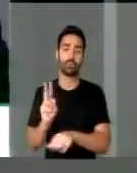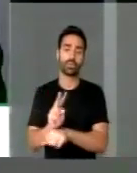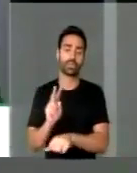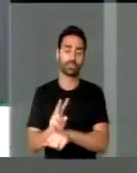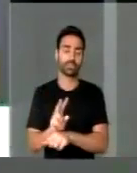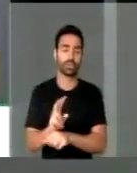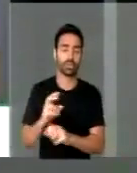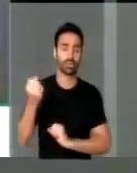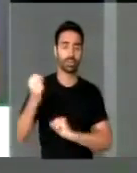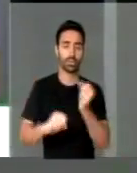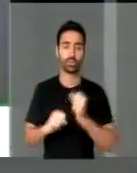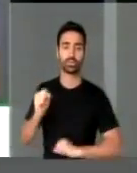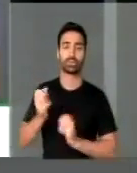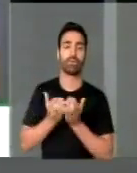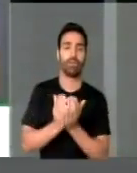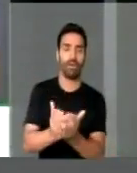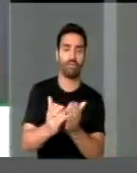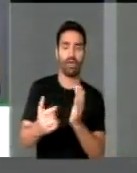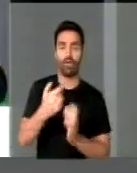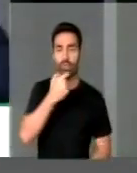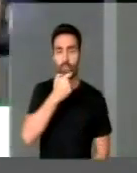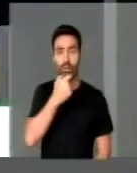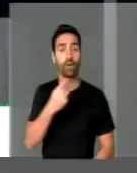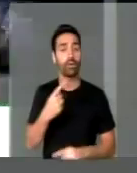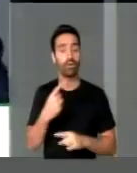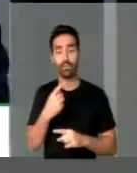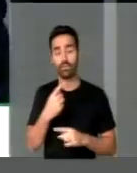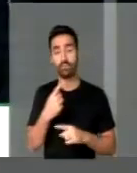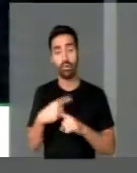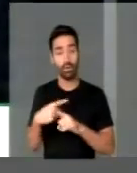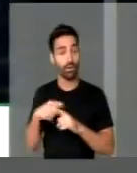indústria naval inglesa, porque ele era